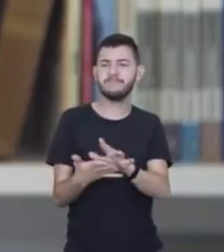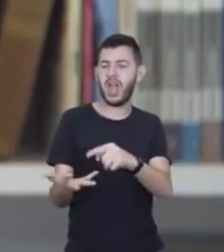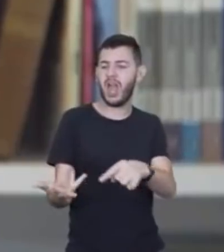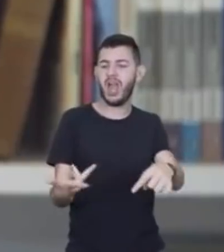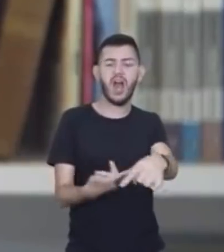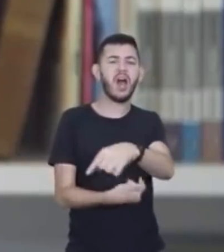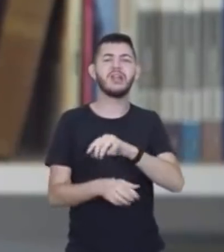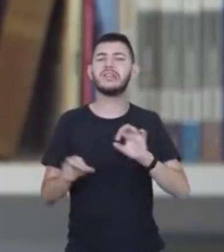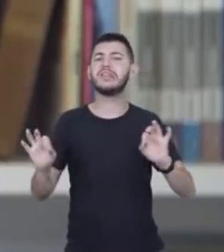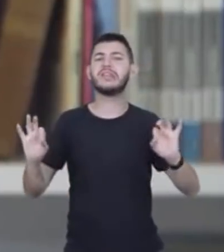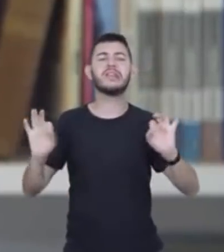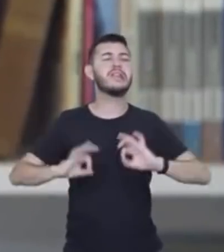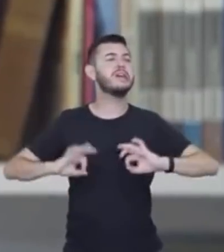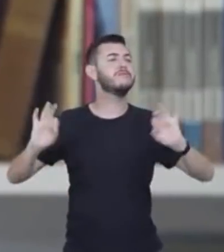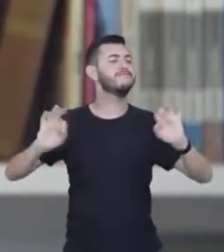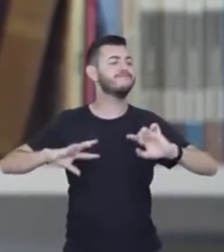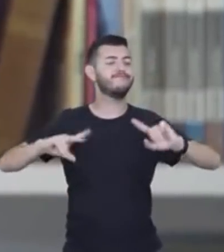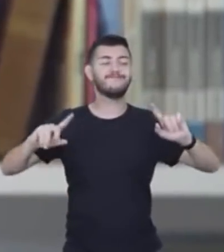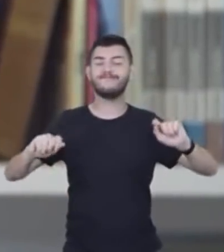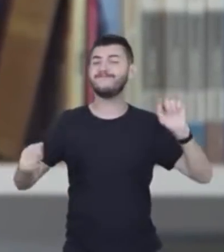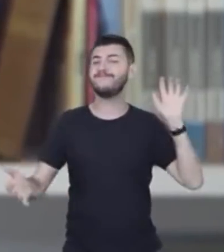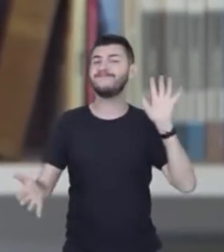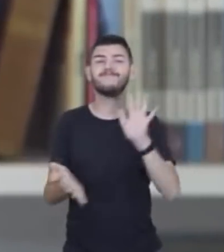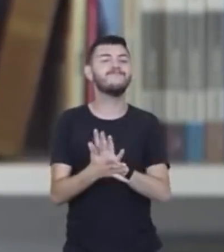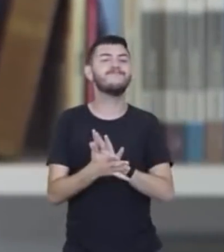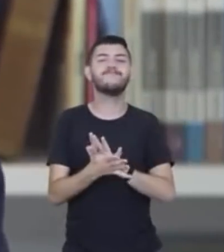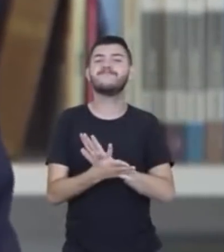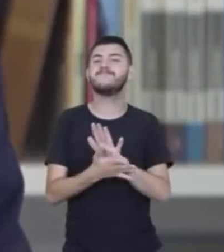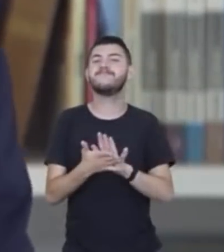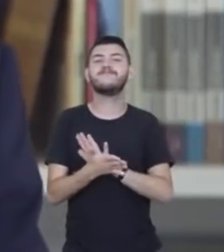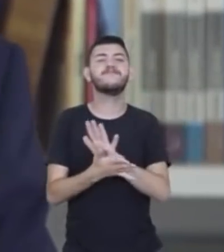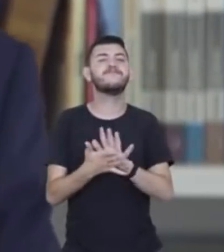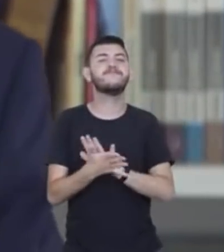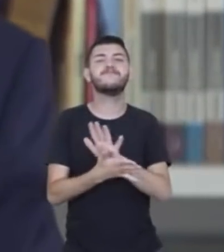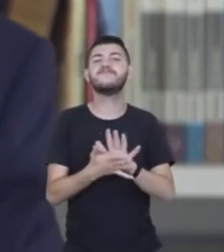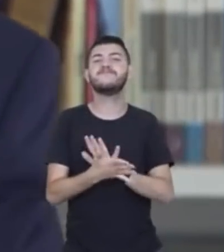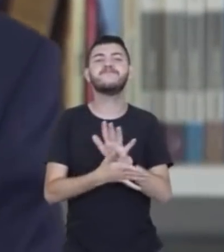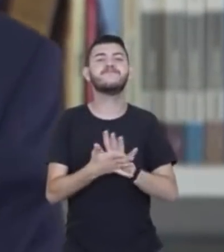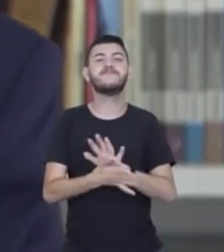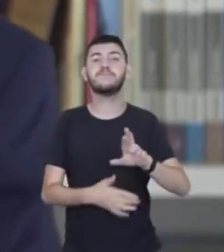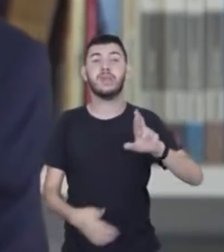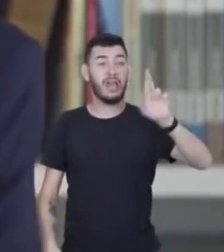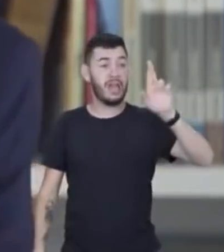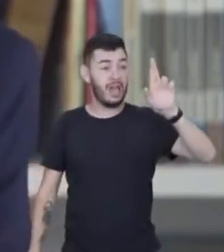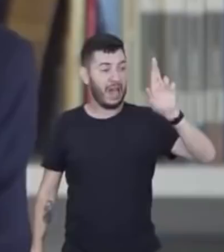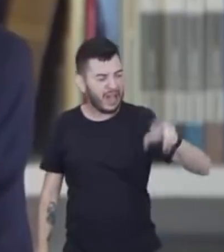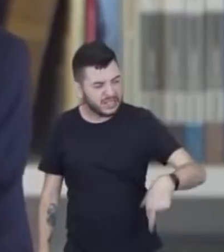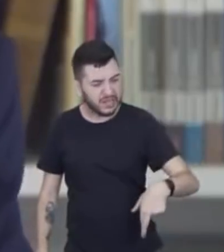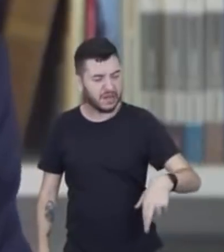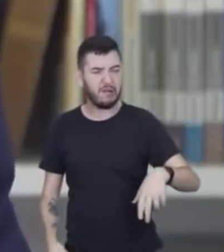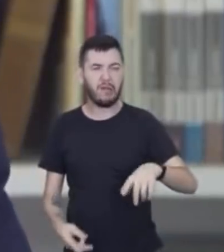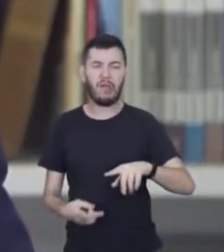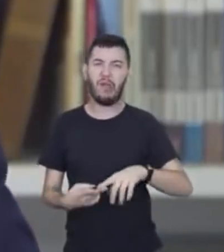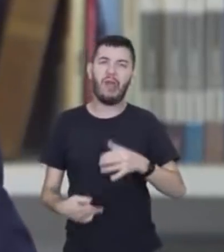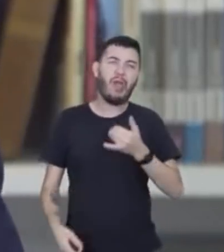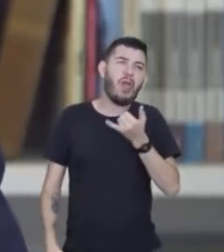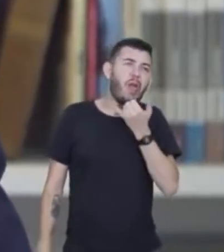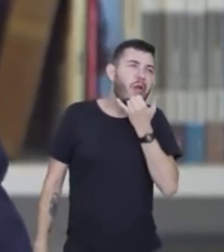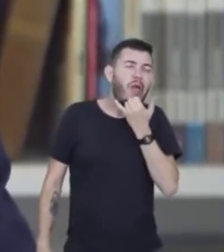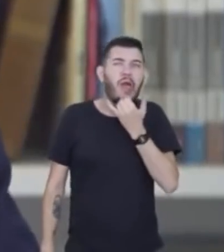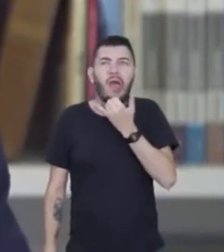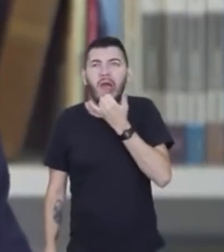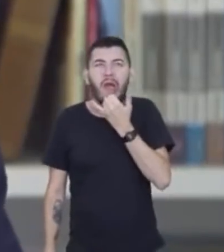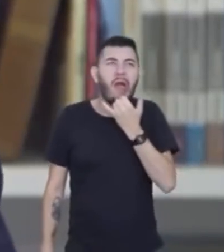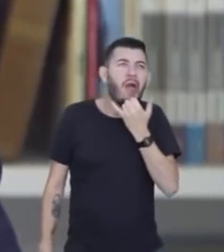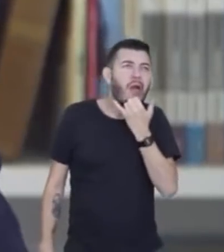nada servirá de razão desculpa ou pretexto para que eu